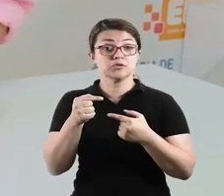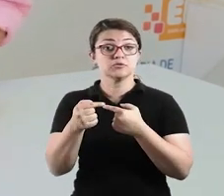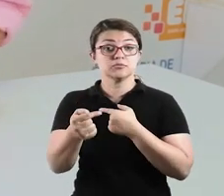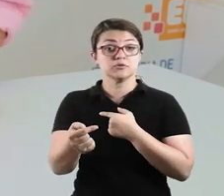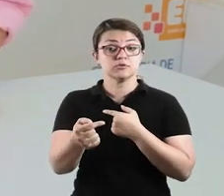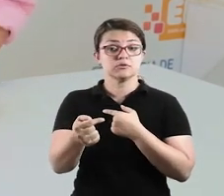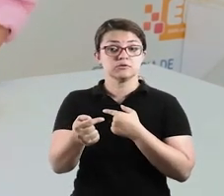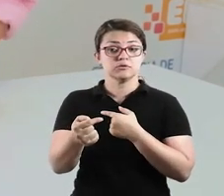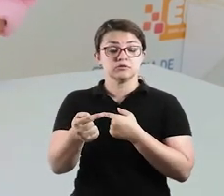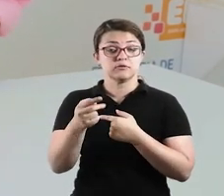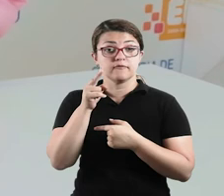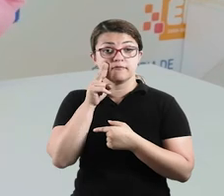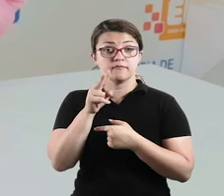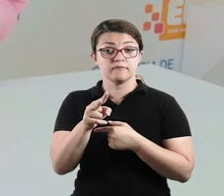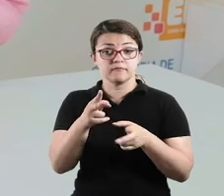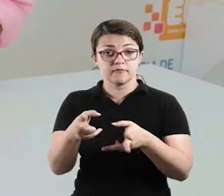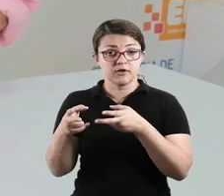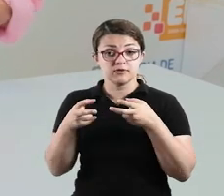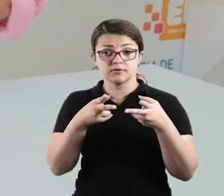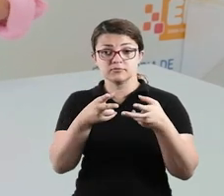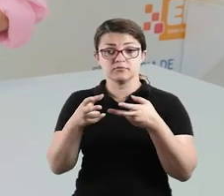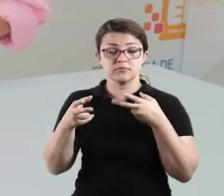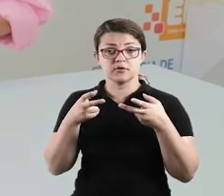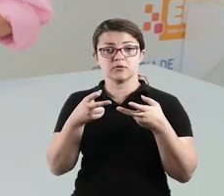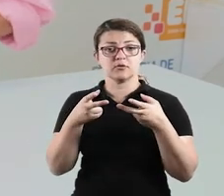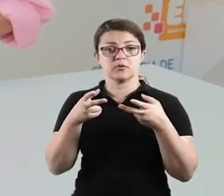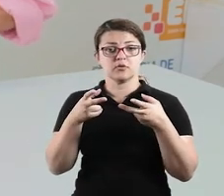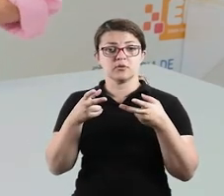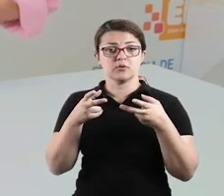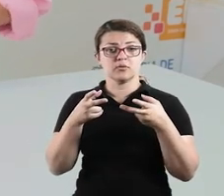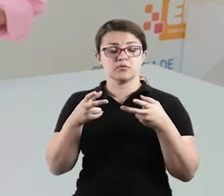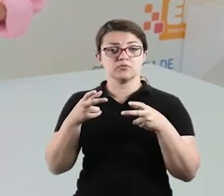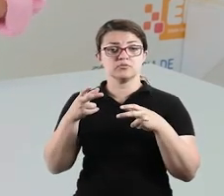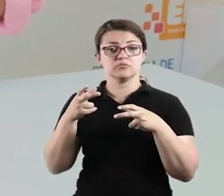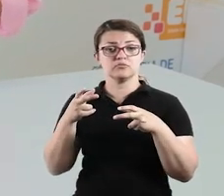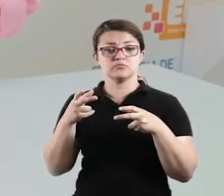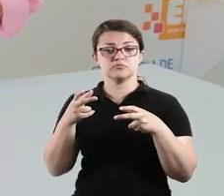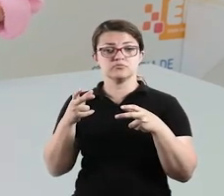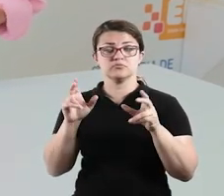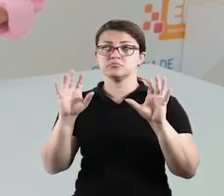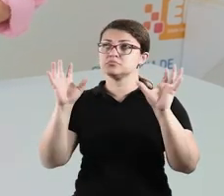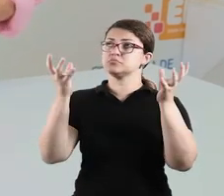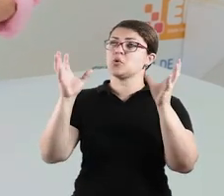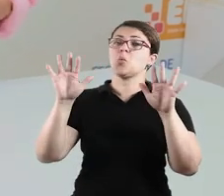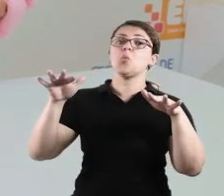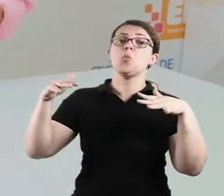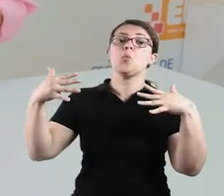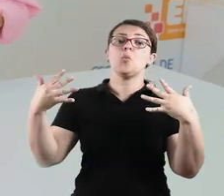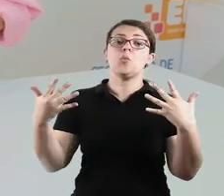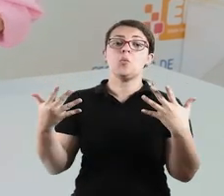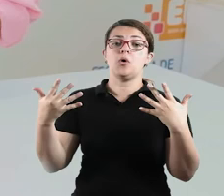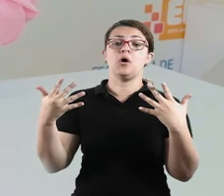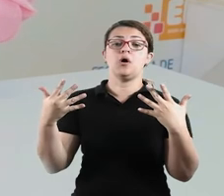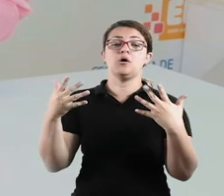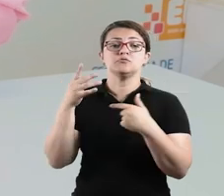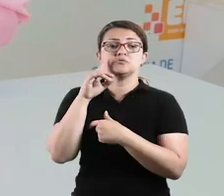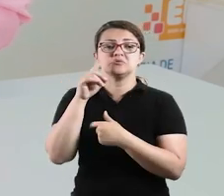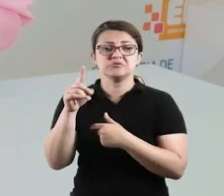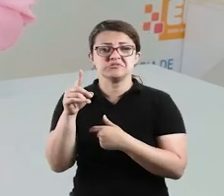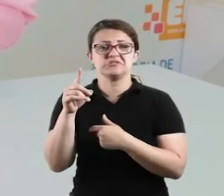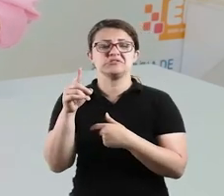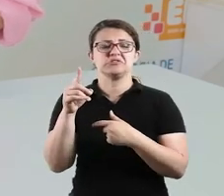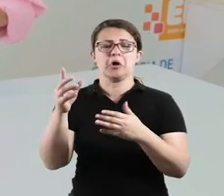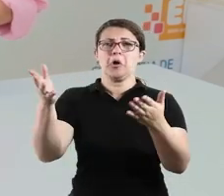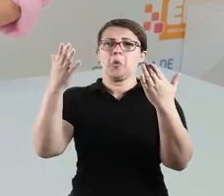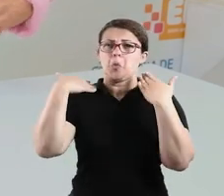da semana foi vista essa previsão? Qual será a temperatura mais alta